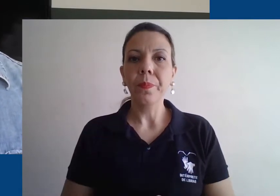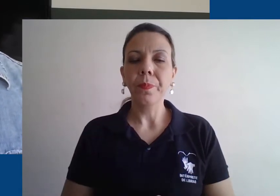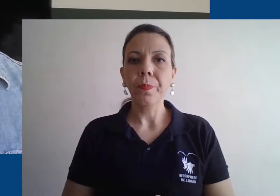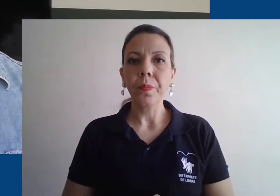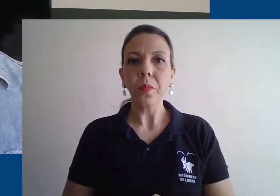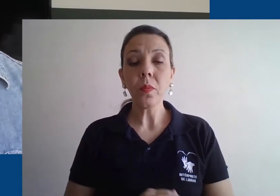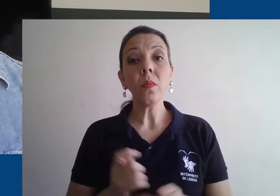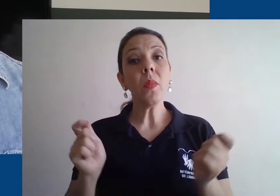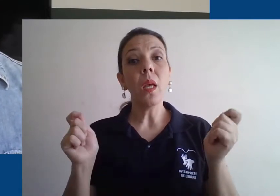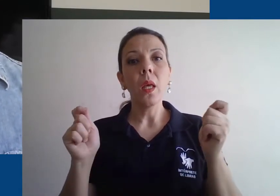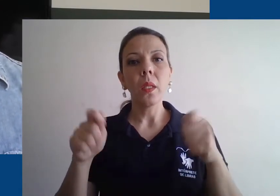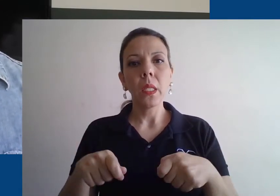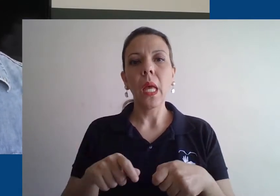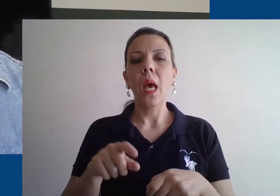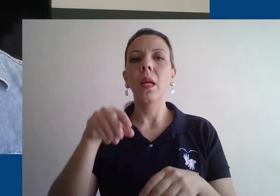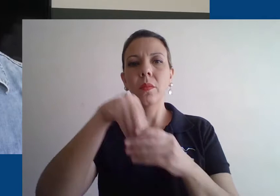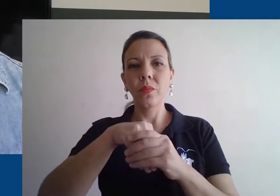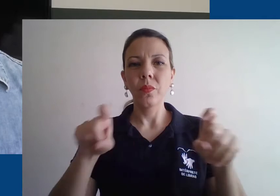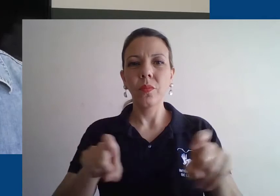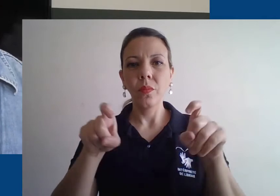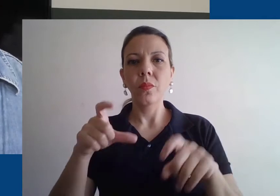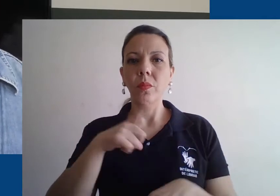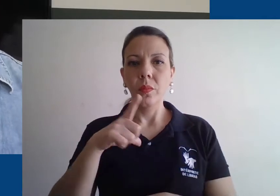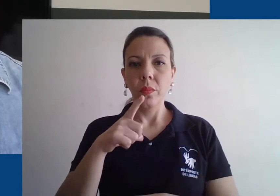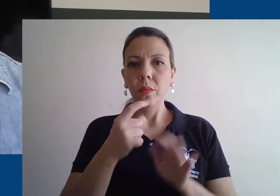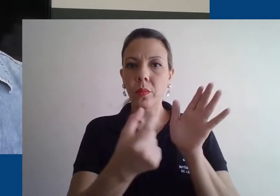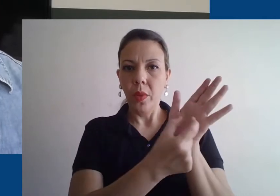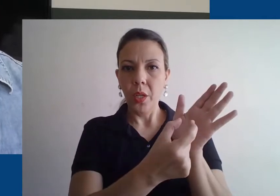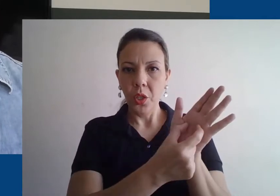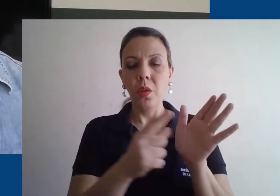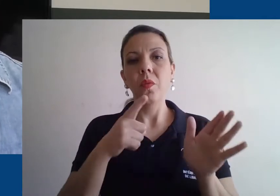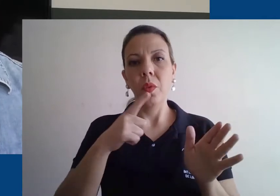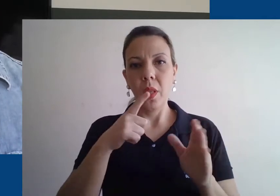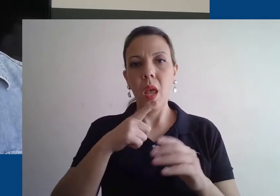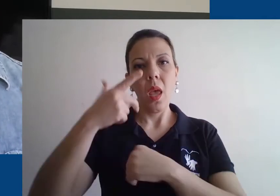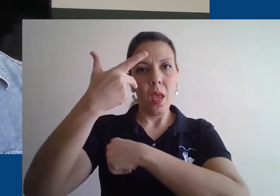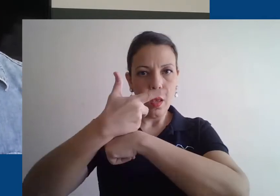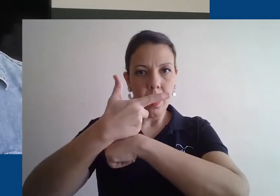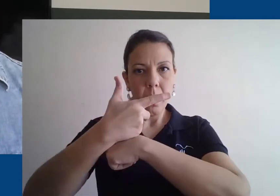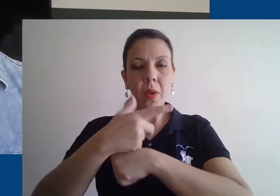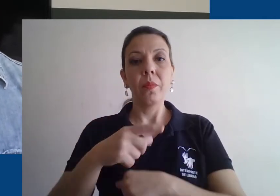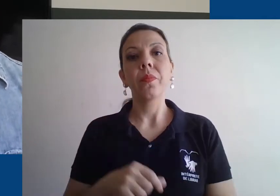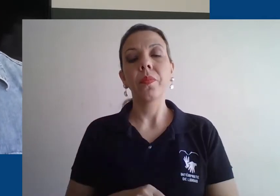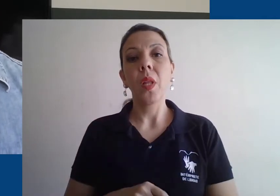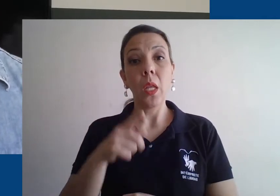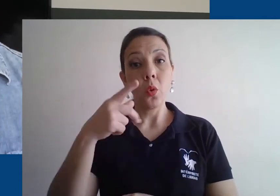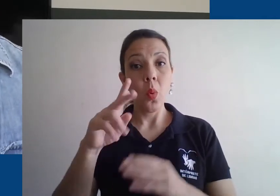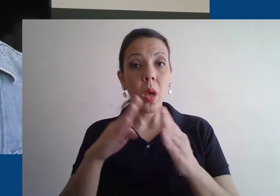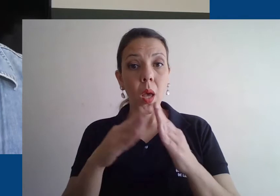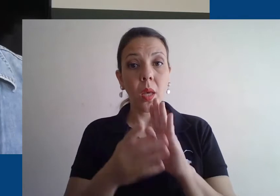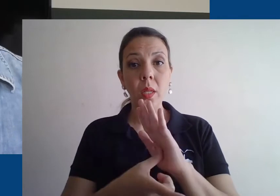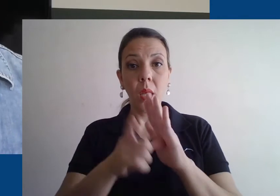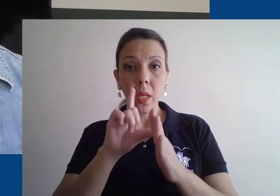fazer uma gravação diretamente pelo aplicativo da câmera do seu notebook, por exemplo. Você pode aí na sua casa